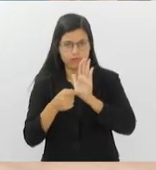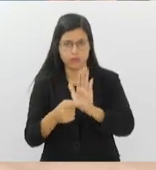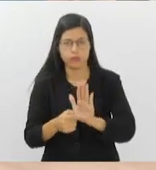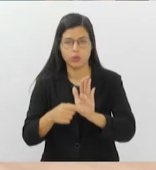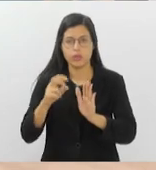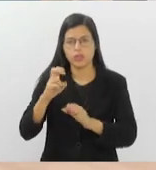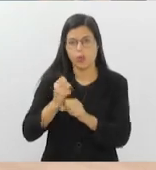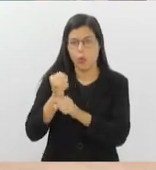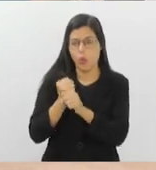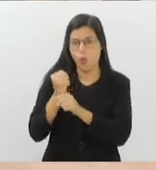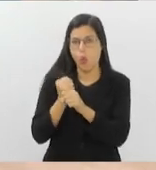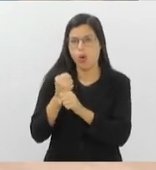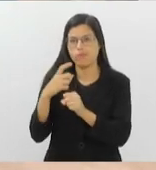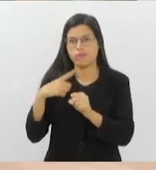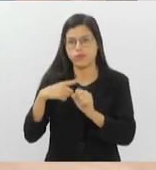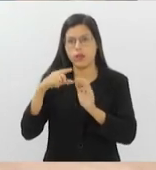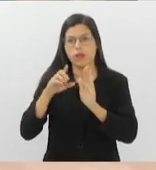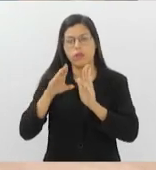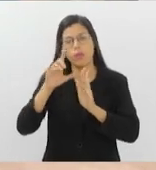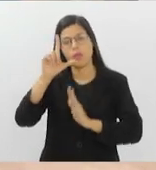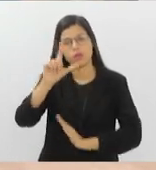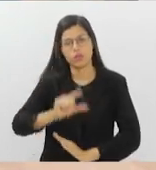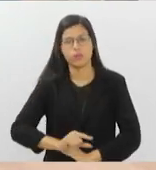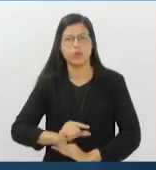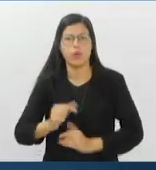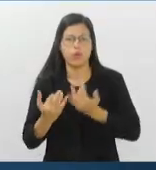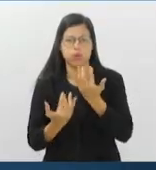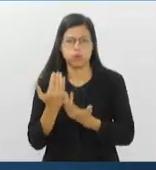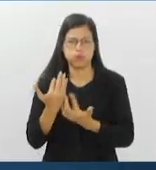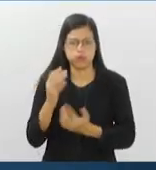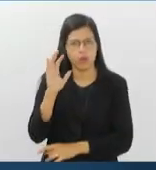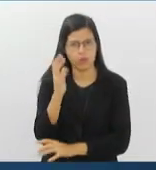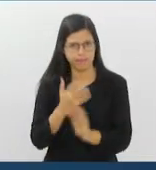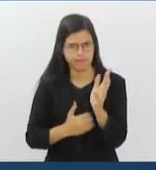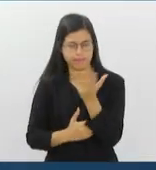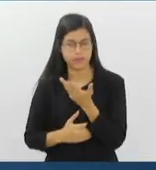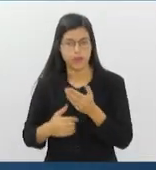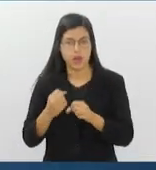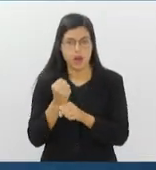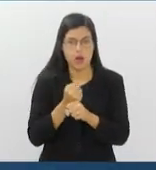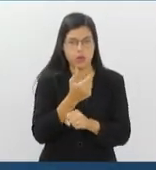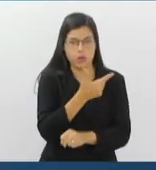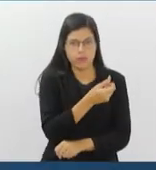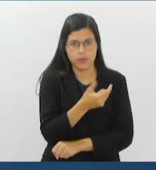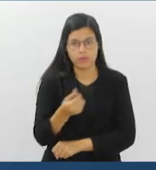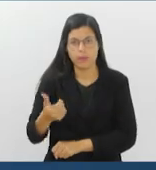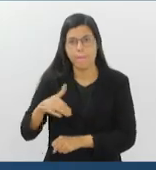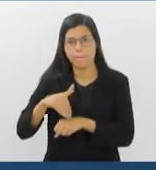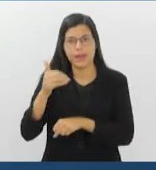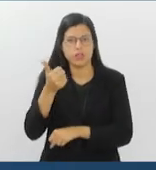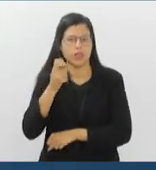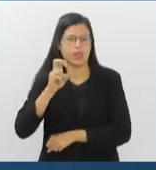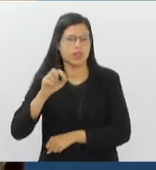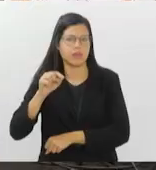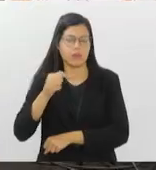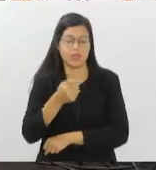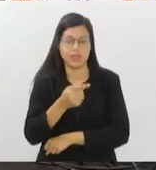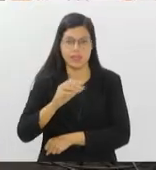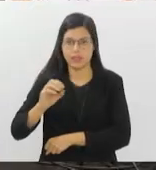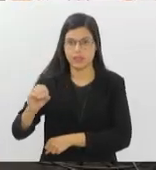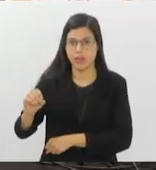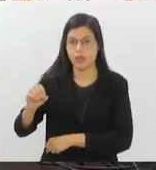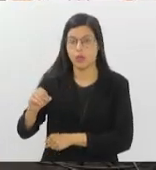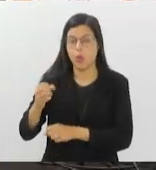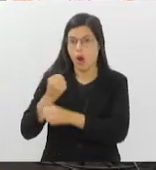5 anos houve uma redução no número de fogo em vegetação. Em 2020 foram mais de 15.700 casos e no ano passado